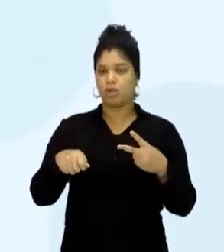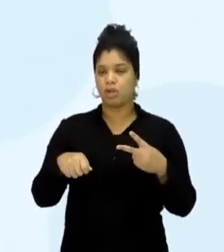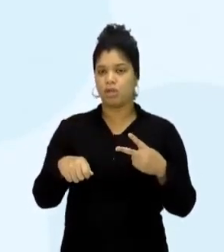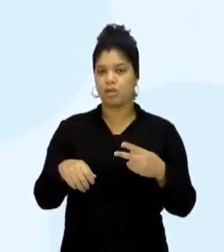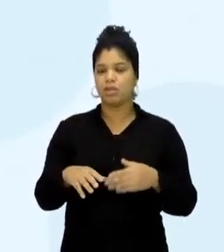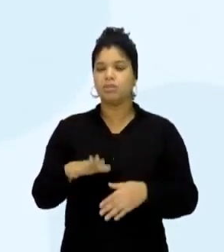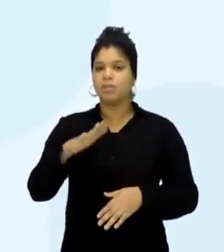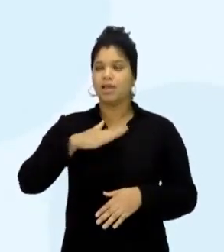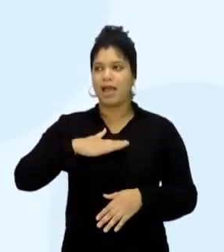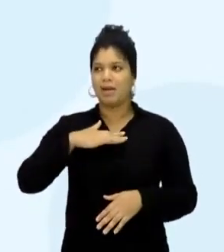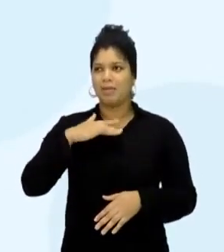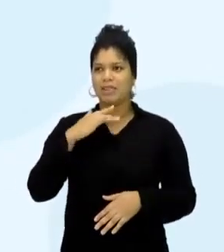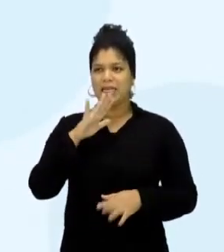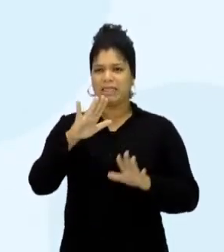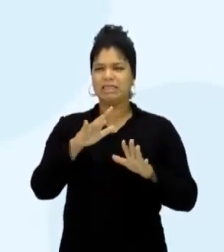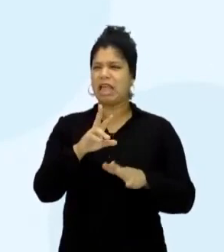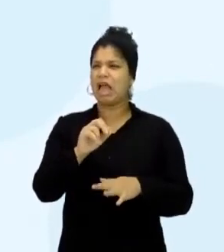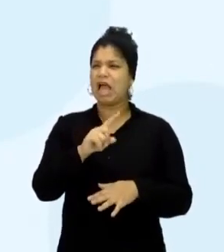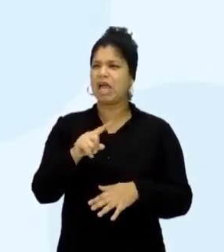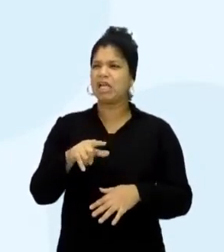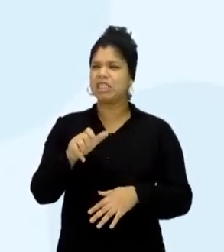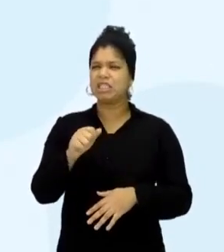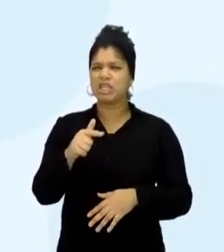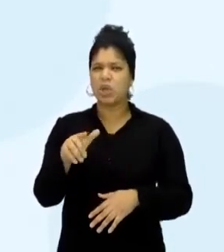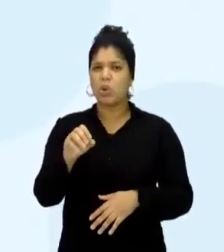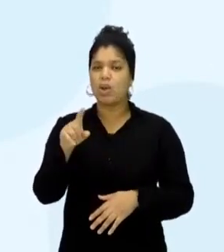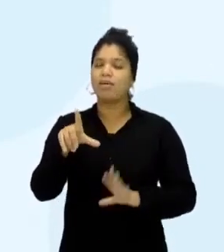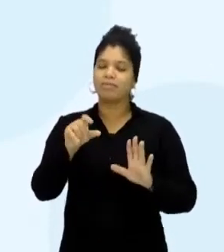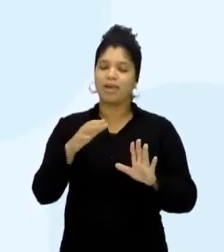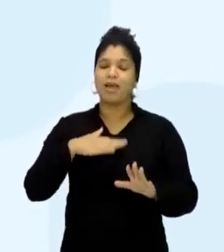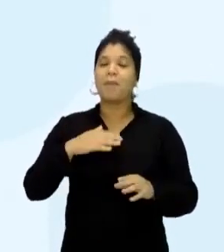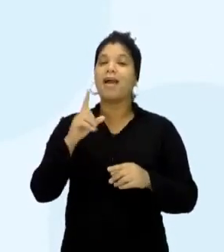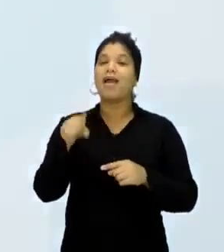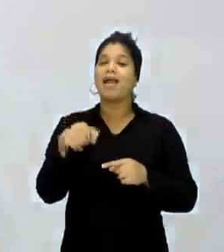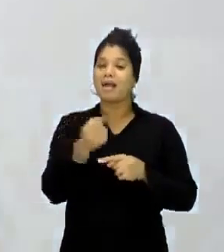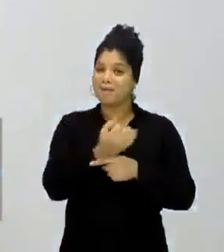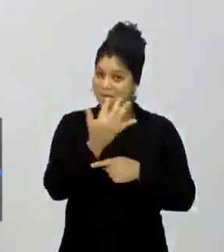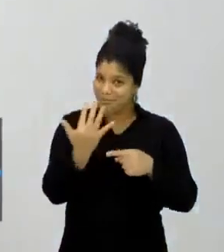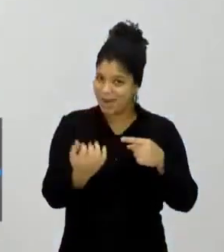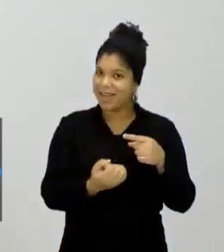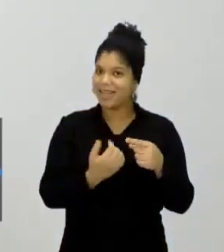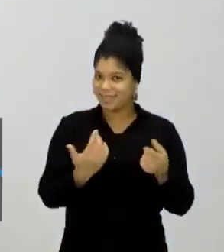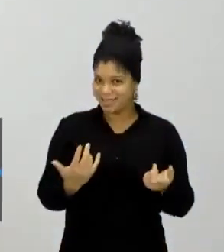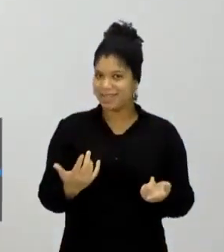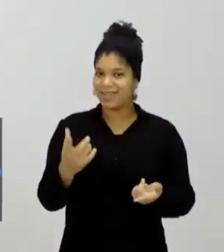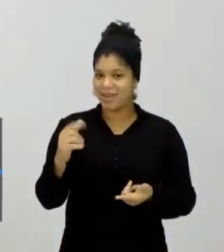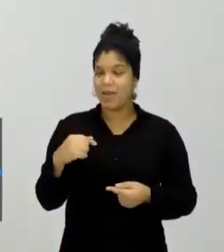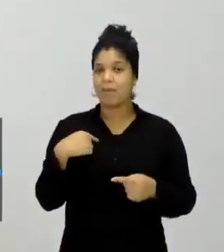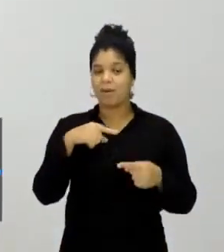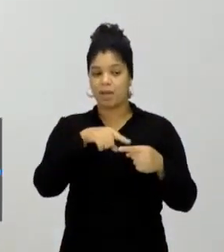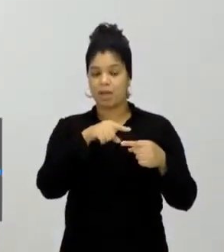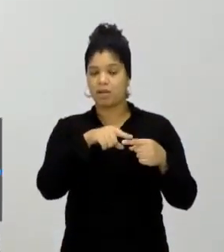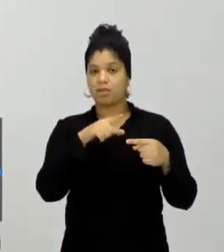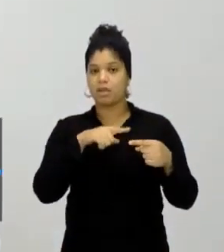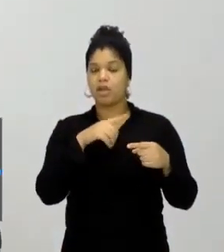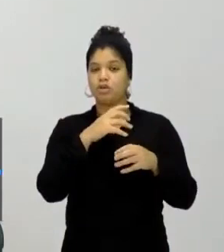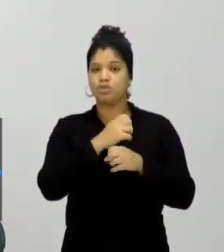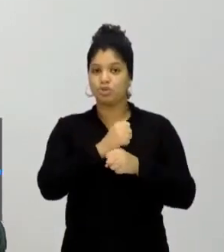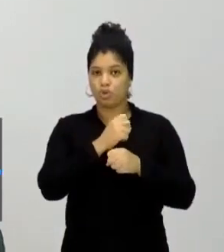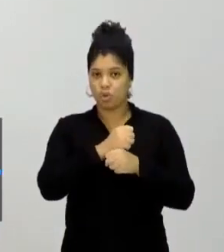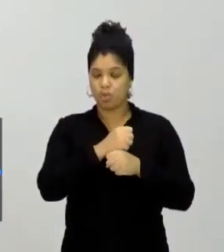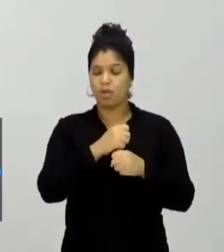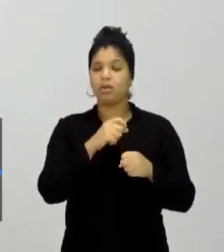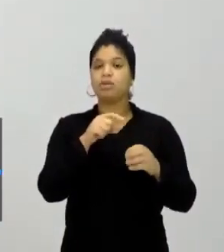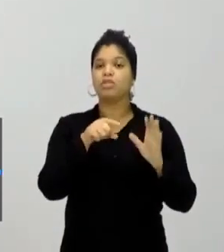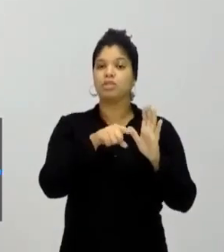Peraí, respira. Razão. A gente vai descobrir aí uma fraçãozinha, onde em cima vai ter a conta de menos entre